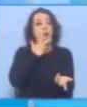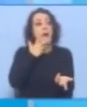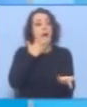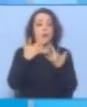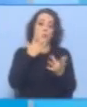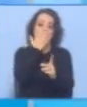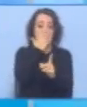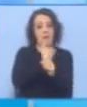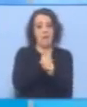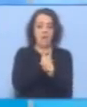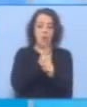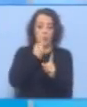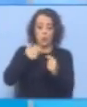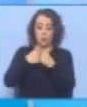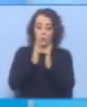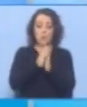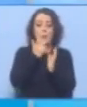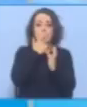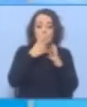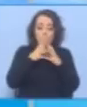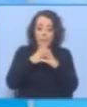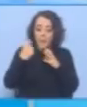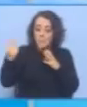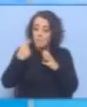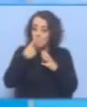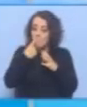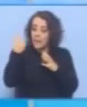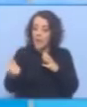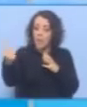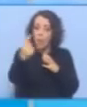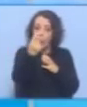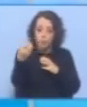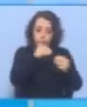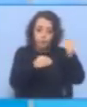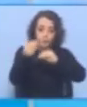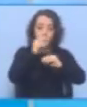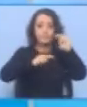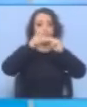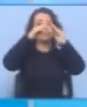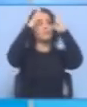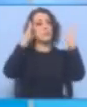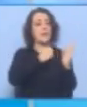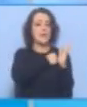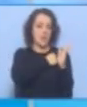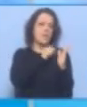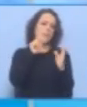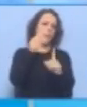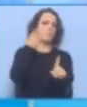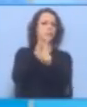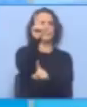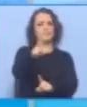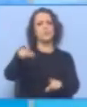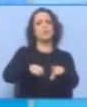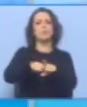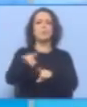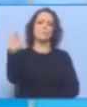pedra a construir na casa comum. Mas não deixa de fazer uma referência aos políticos profissionais, digamos assim.